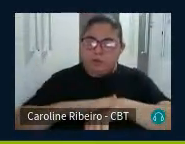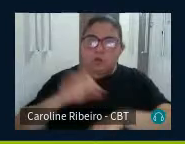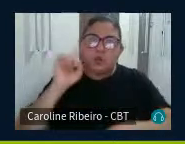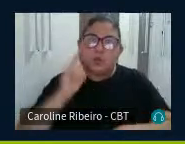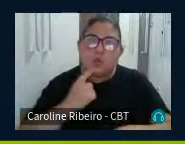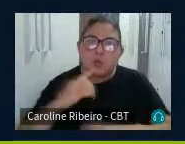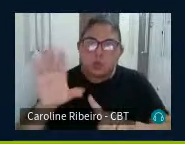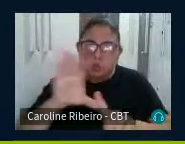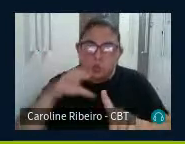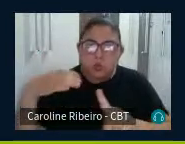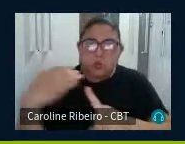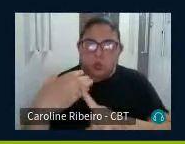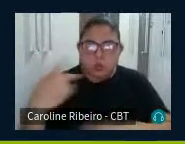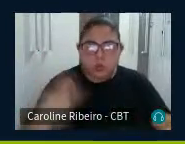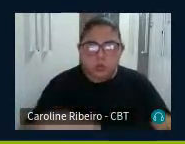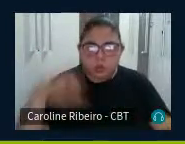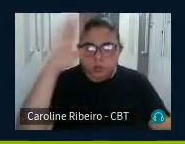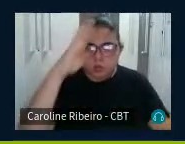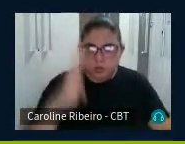surdas brasileira.